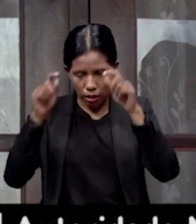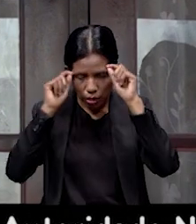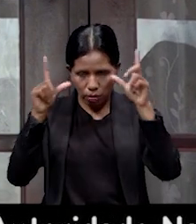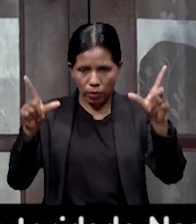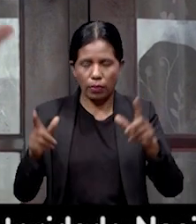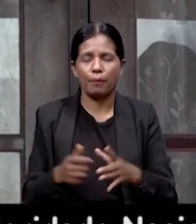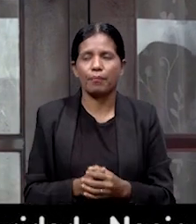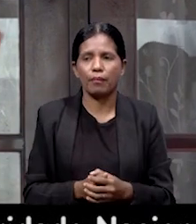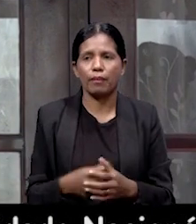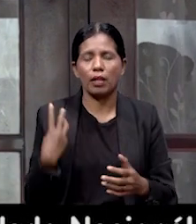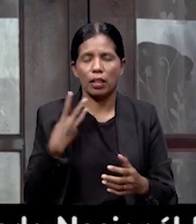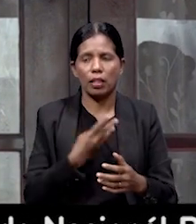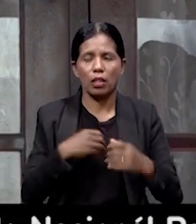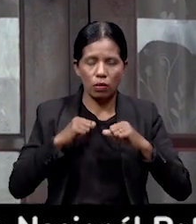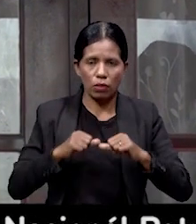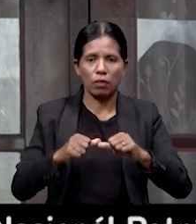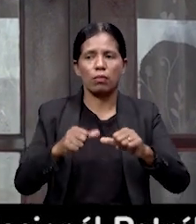nene e ta continua na fati